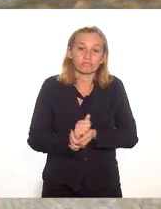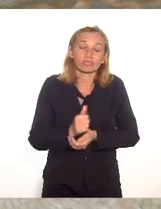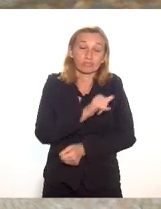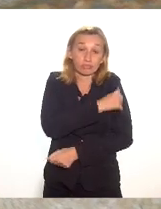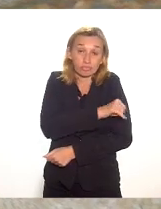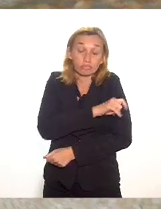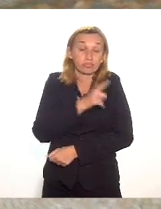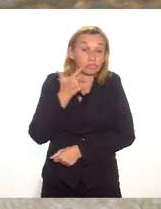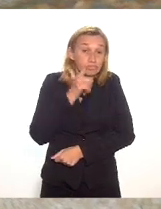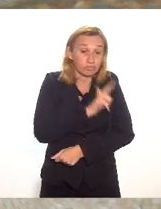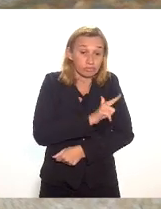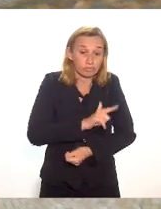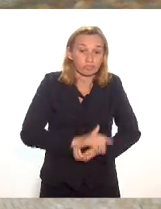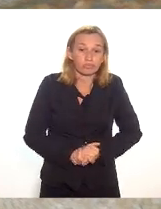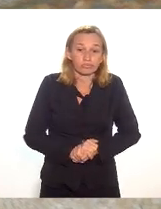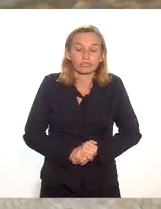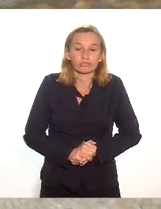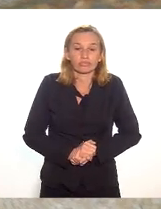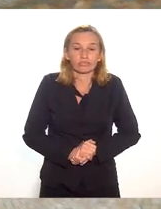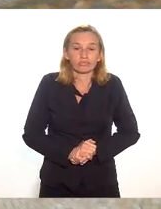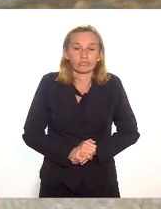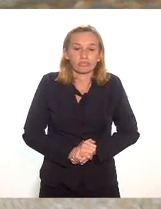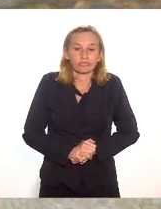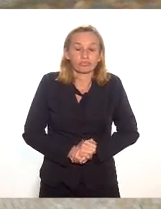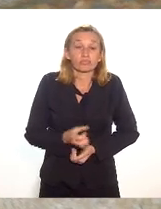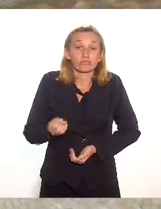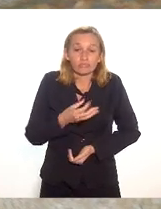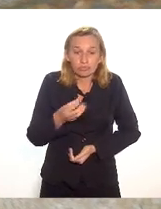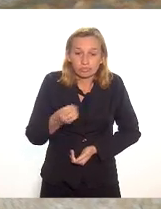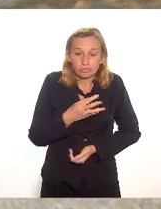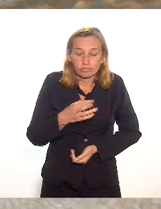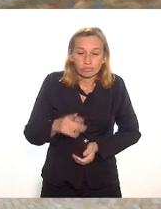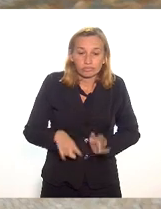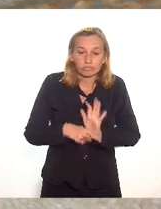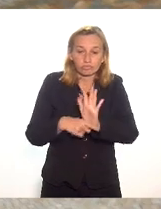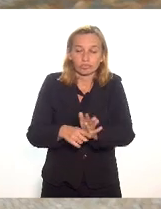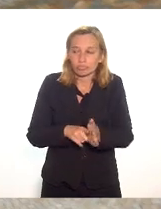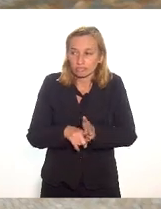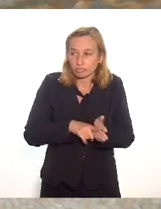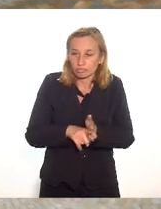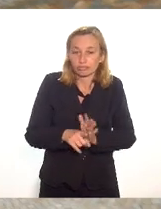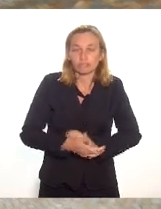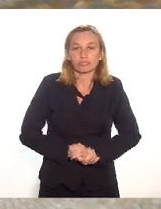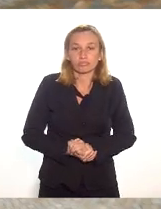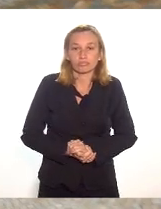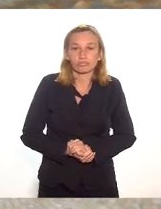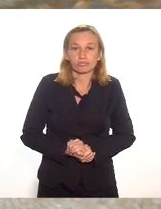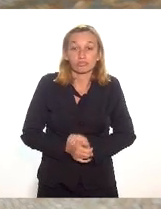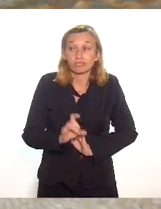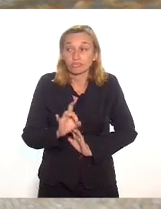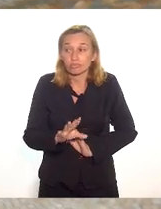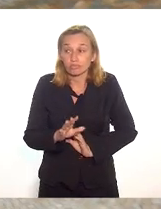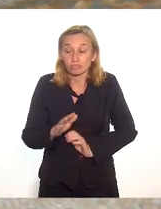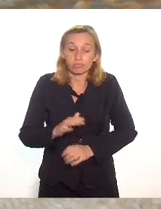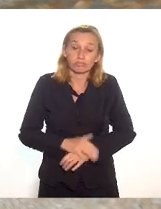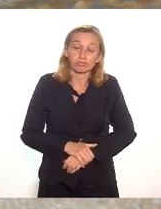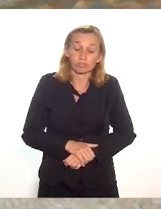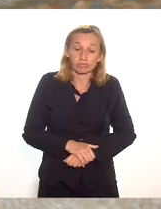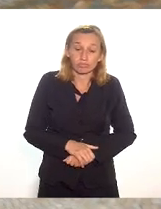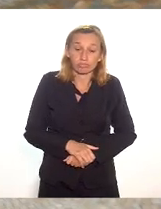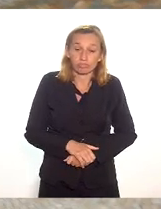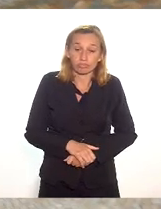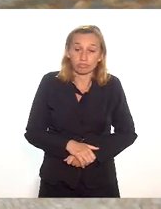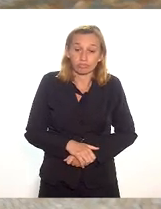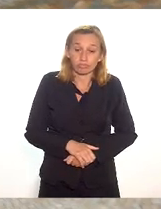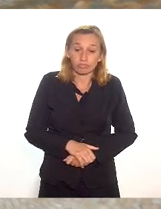Rio conseguir o novo regime de recuperação fiscal, só que mais justo